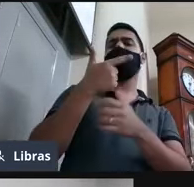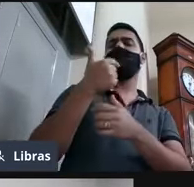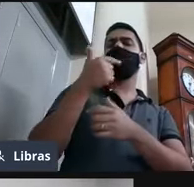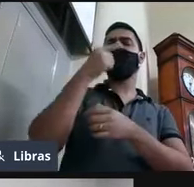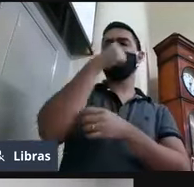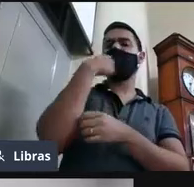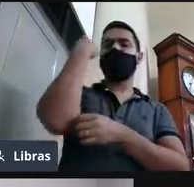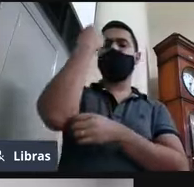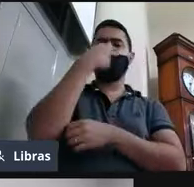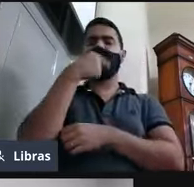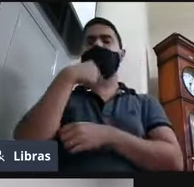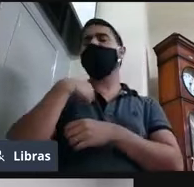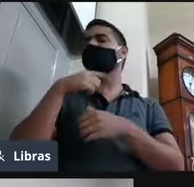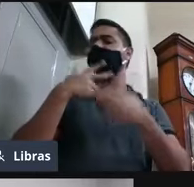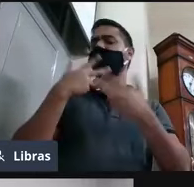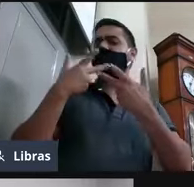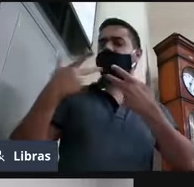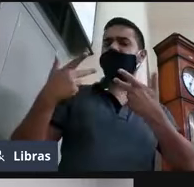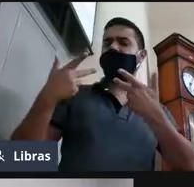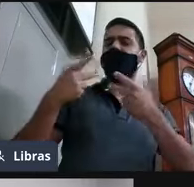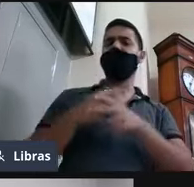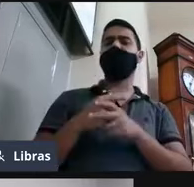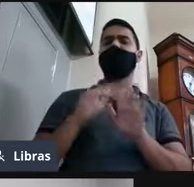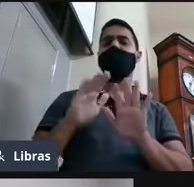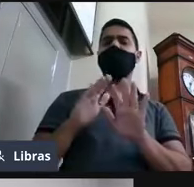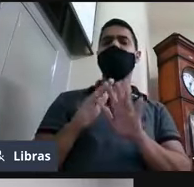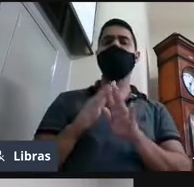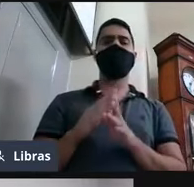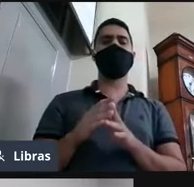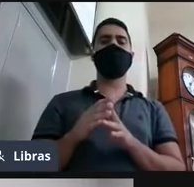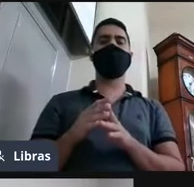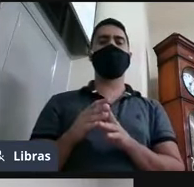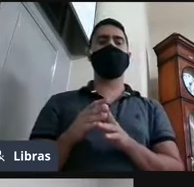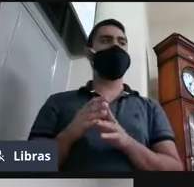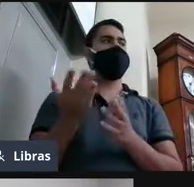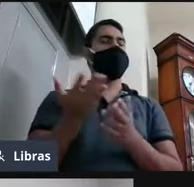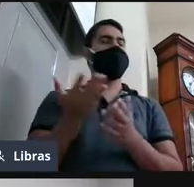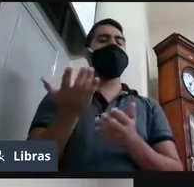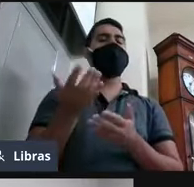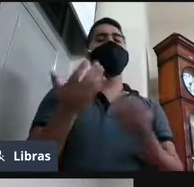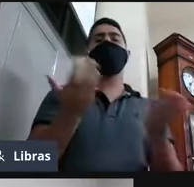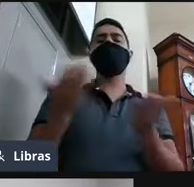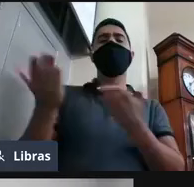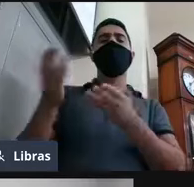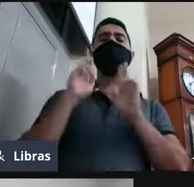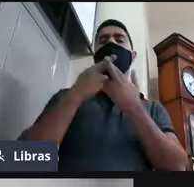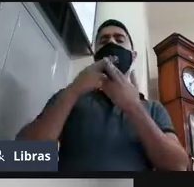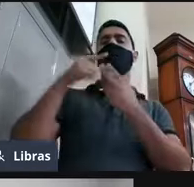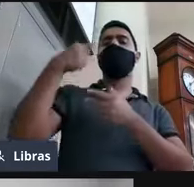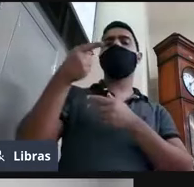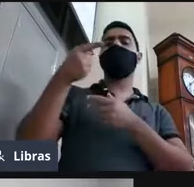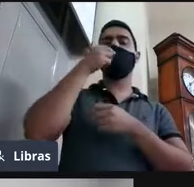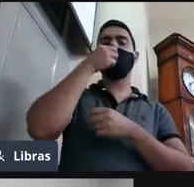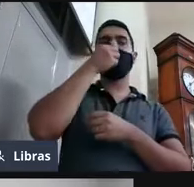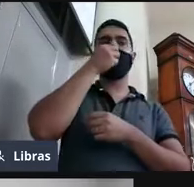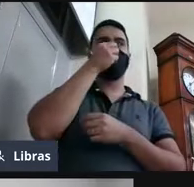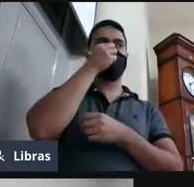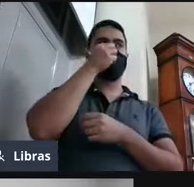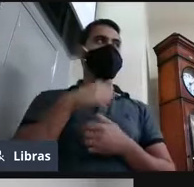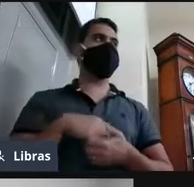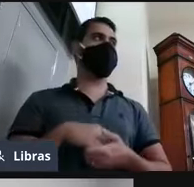para falar, mas devido a essa excepcionalidade, então eu queria encaminhar para eles depois. Eu dou os parabéns ao